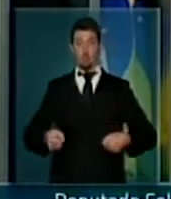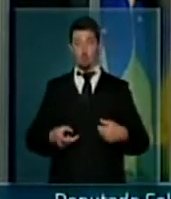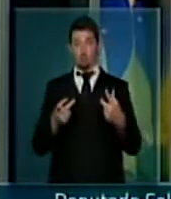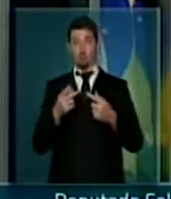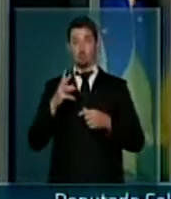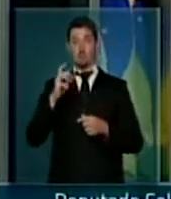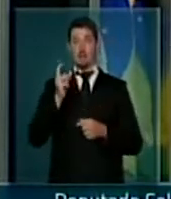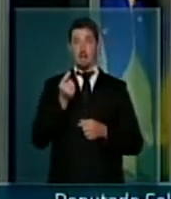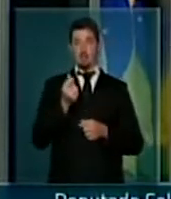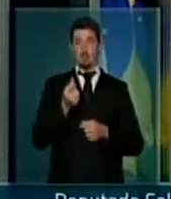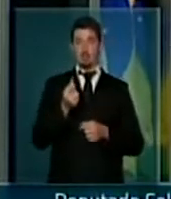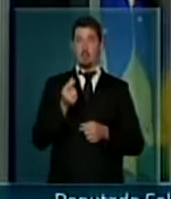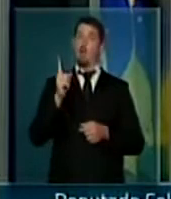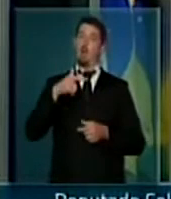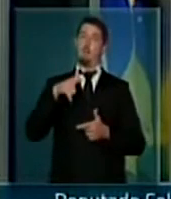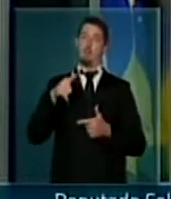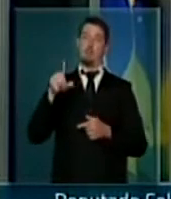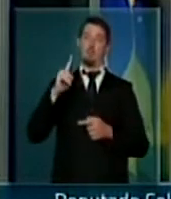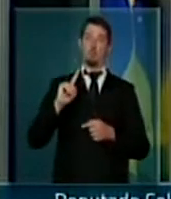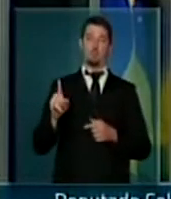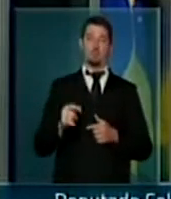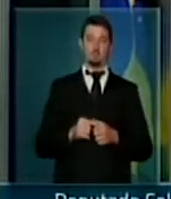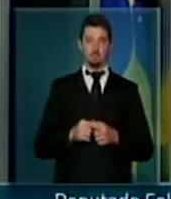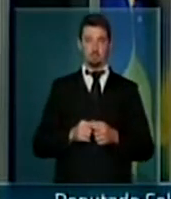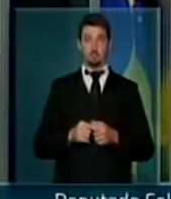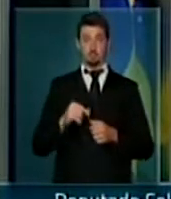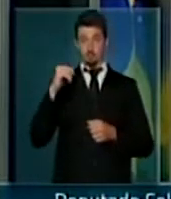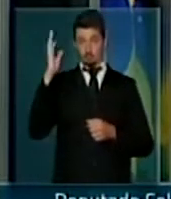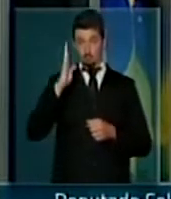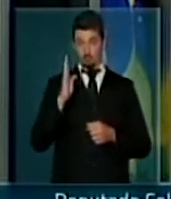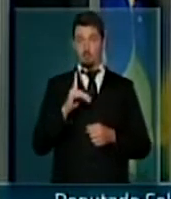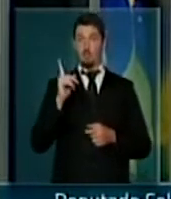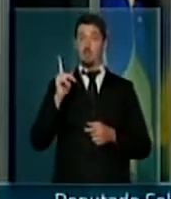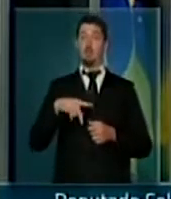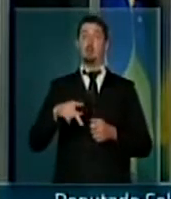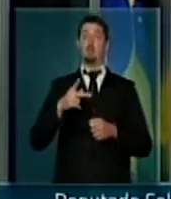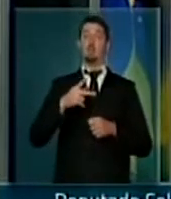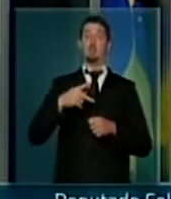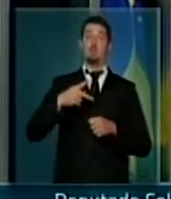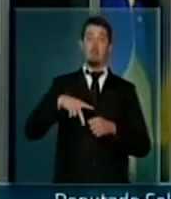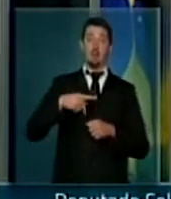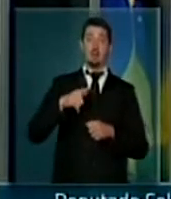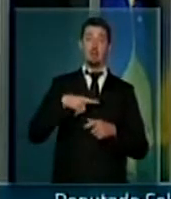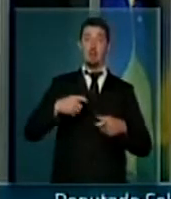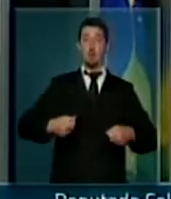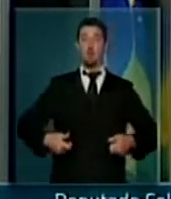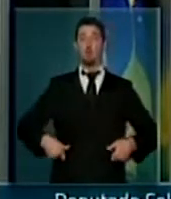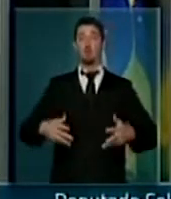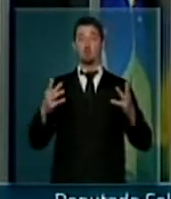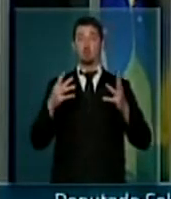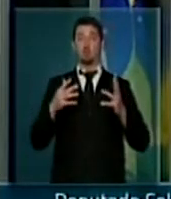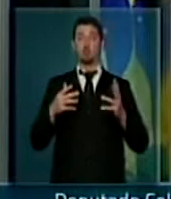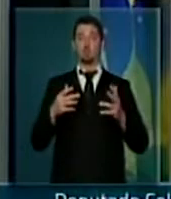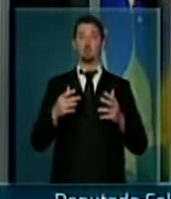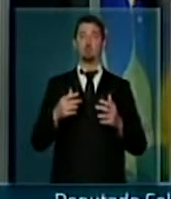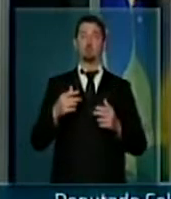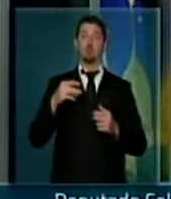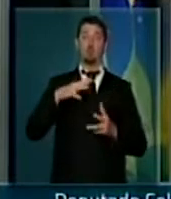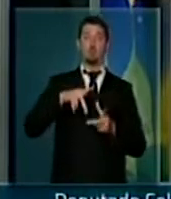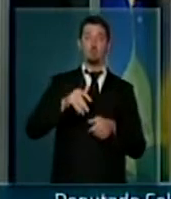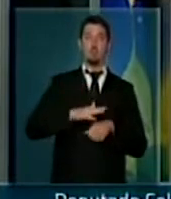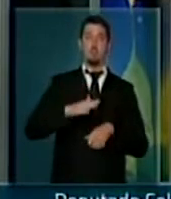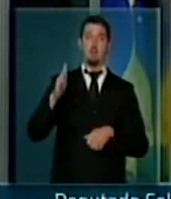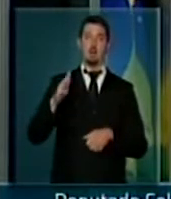de capital, outro problema. O Brasil é o país com maior custo de capital do mundo.